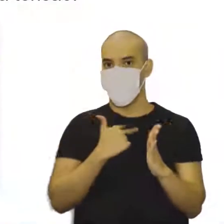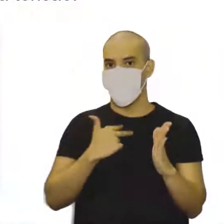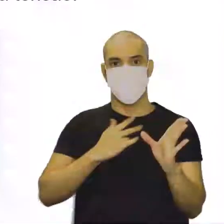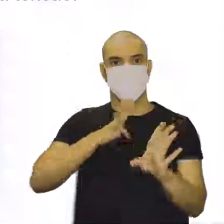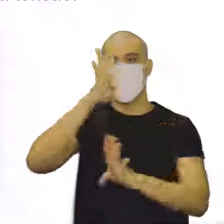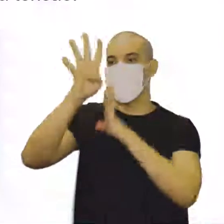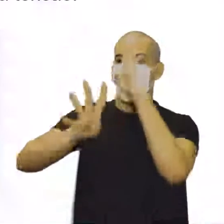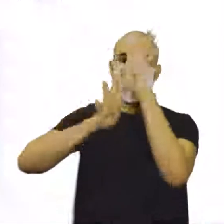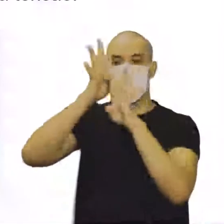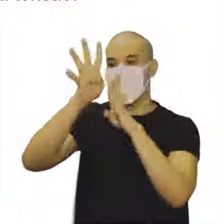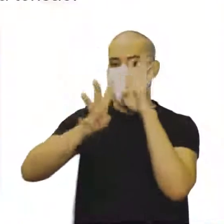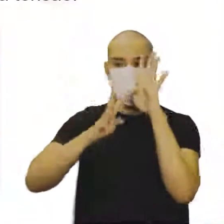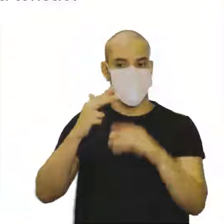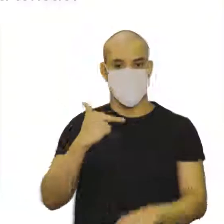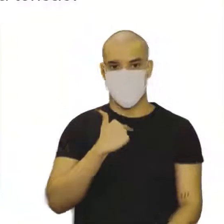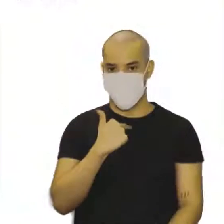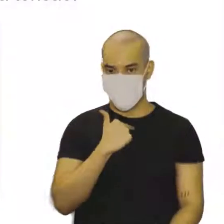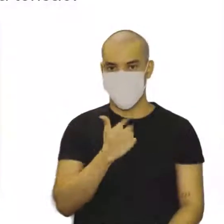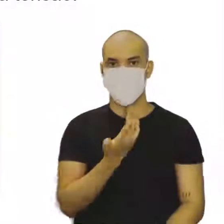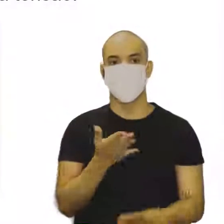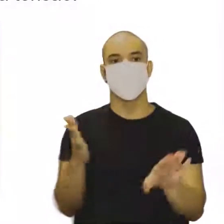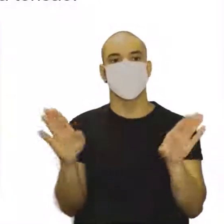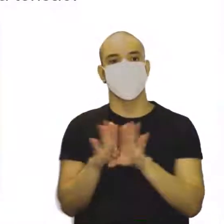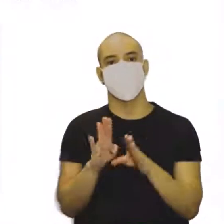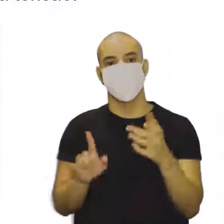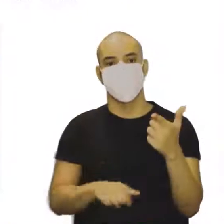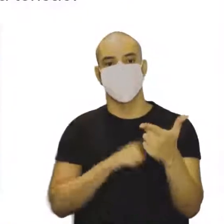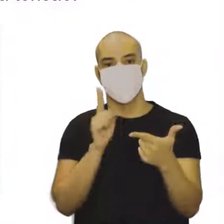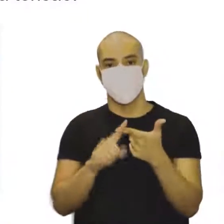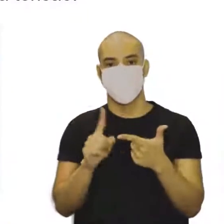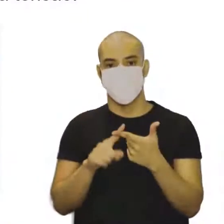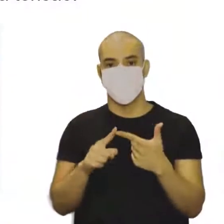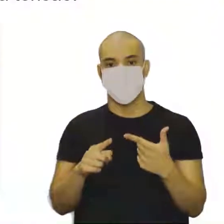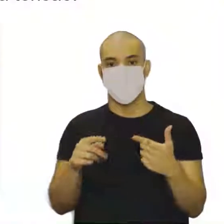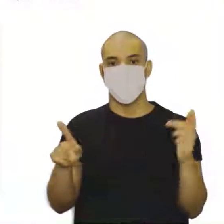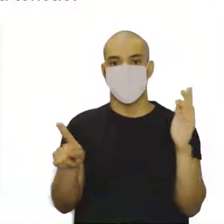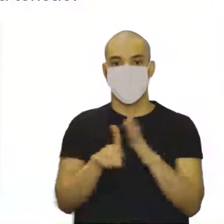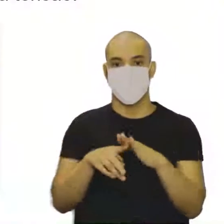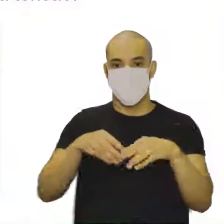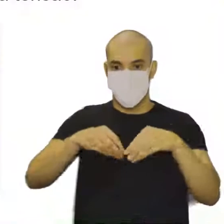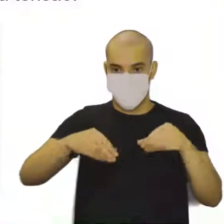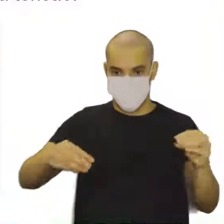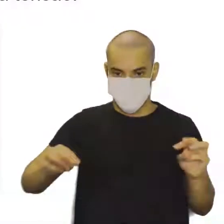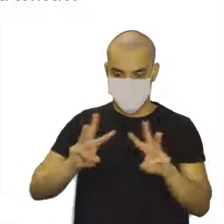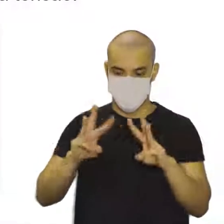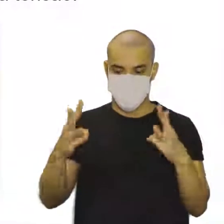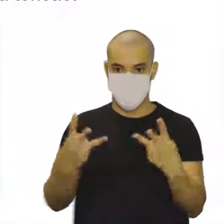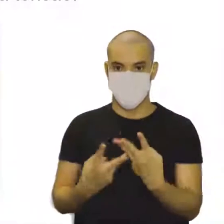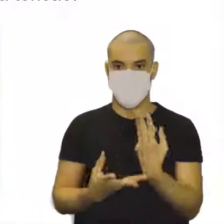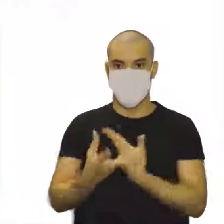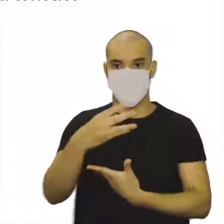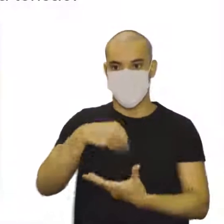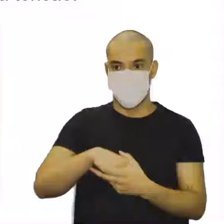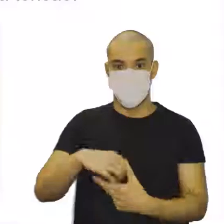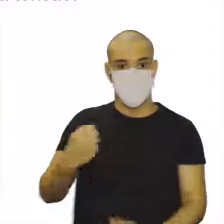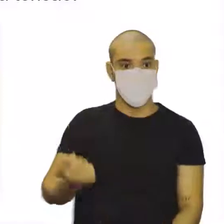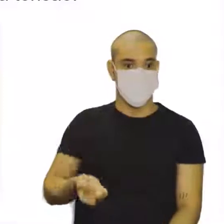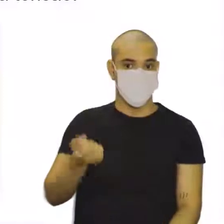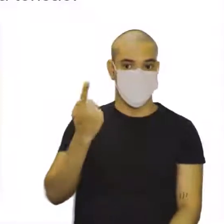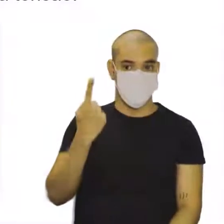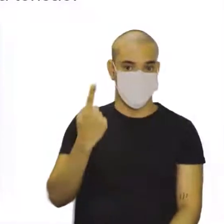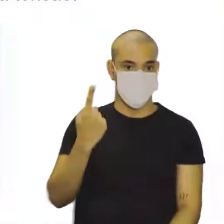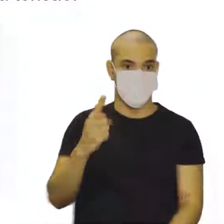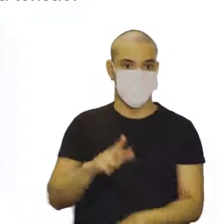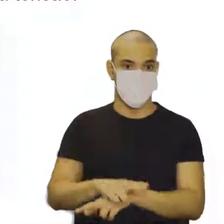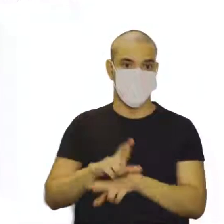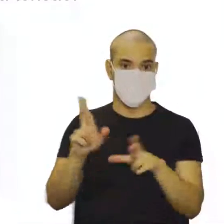qualquer forma, ok? E o segundo aqui, o aterramento de massas e elementos condutores estranhos à